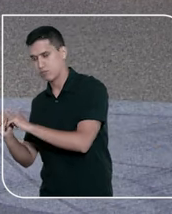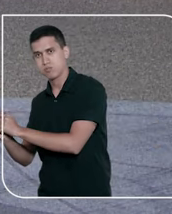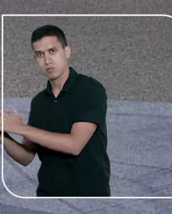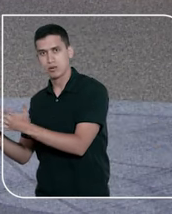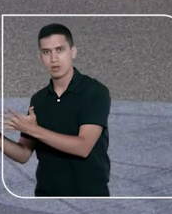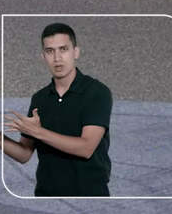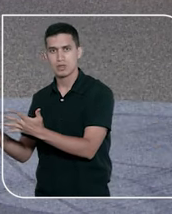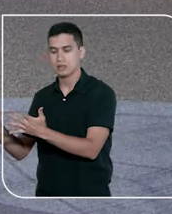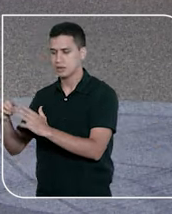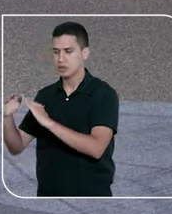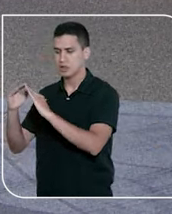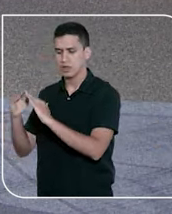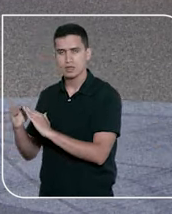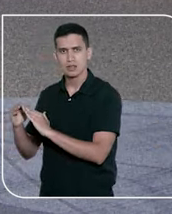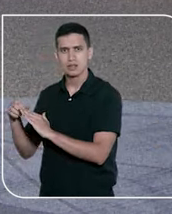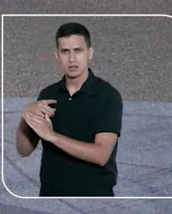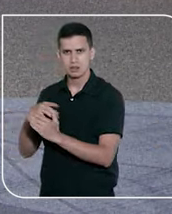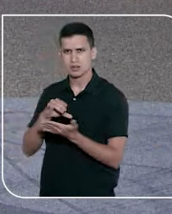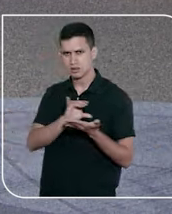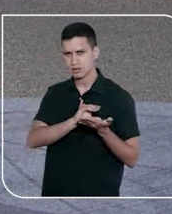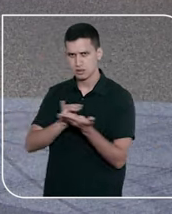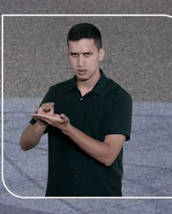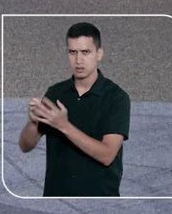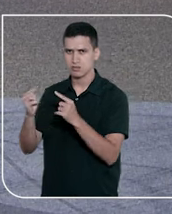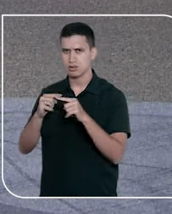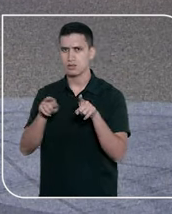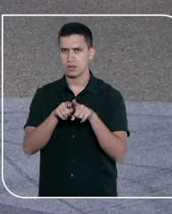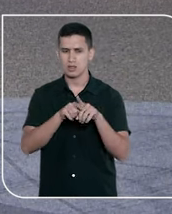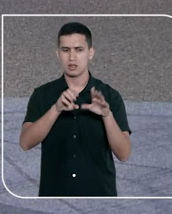Incide o Código de Defesa do Consumidor nessa situação?